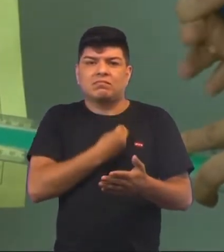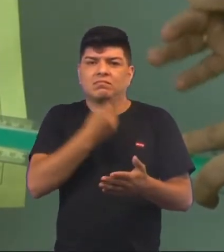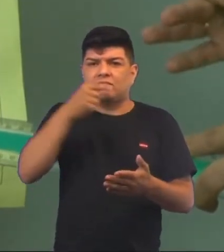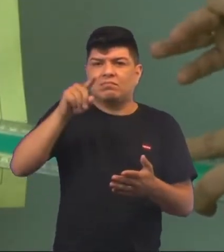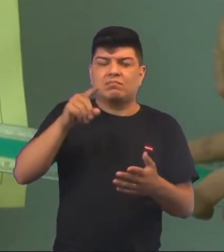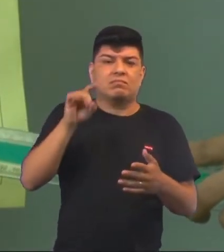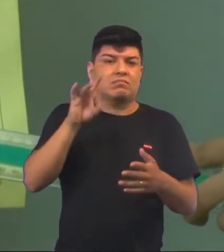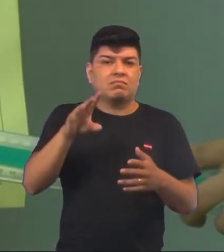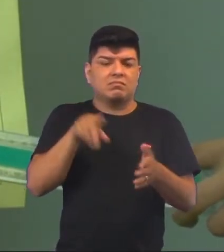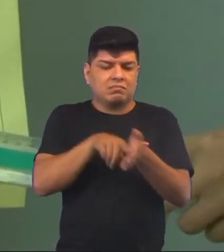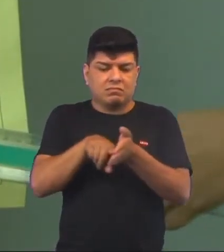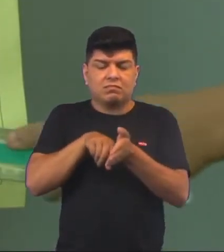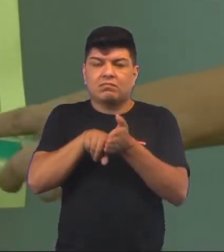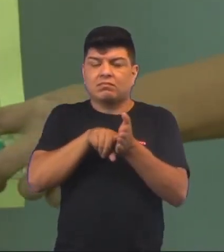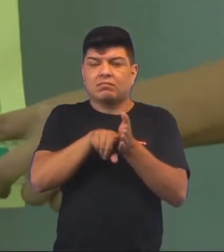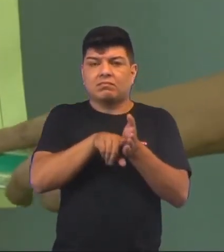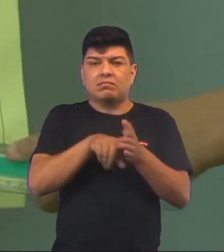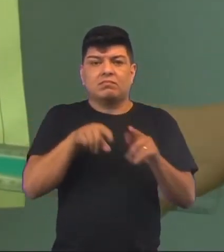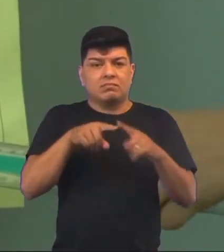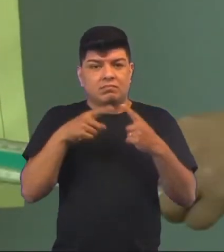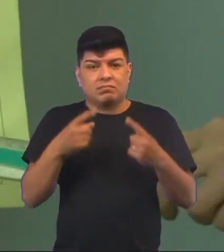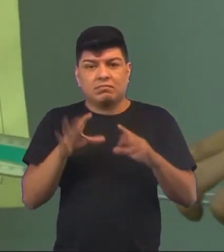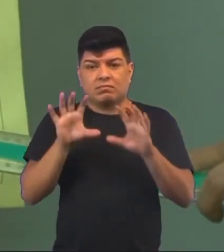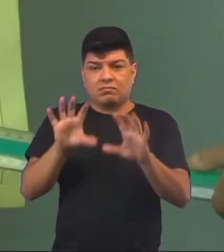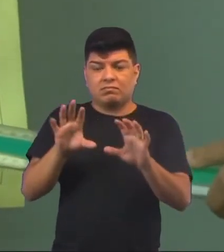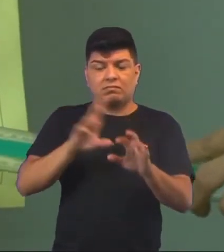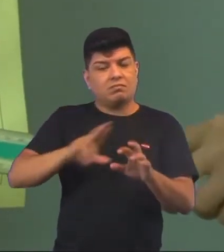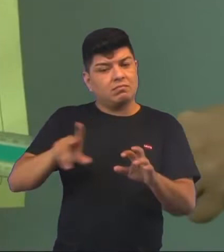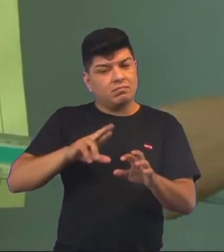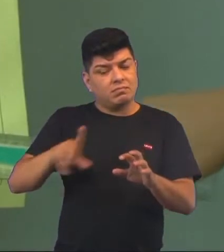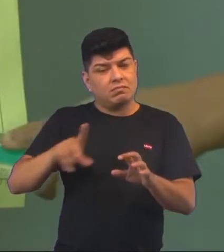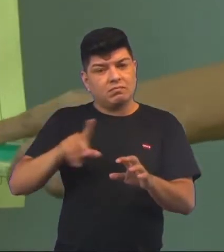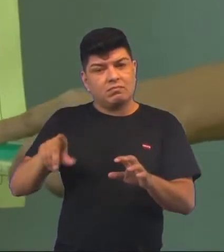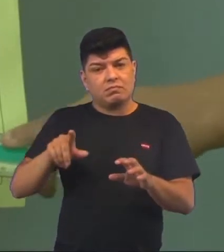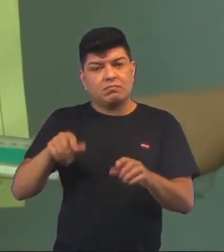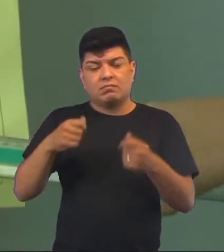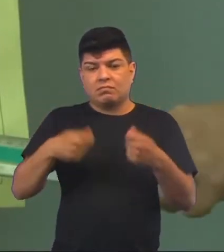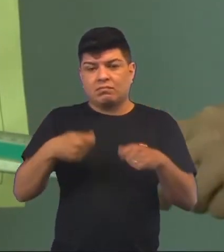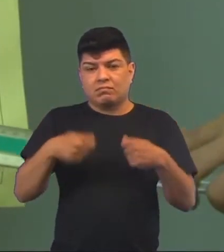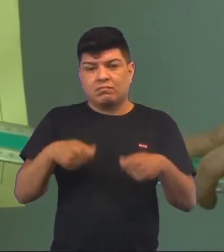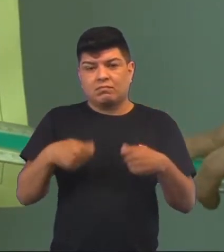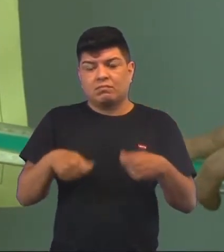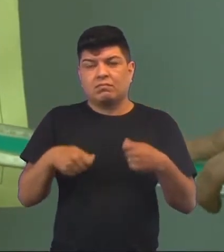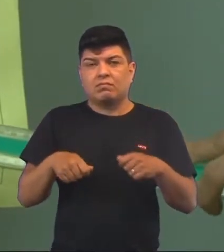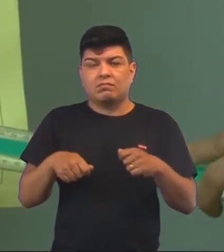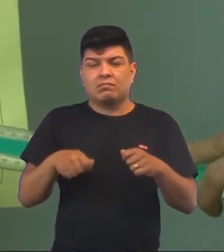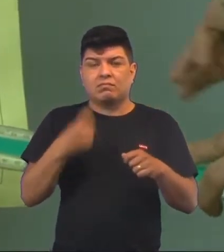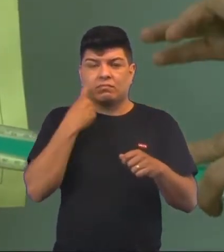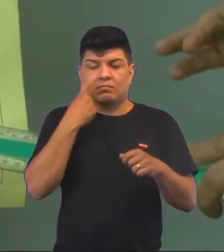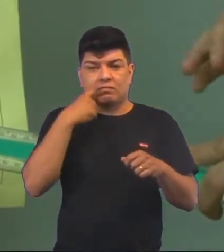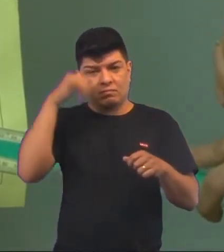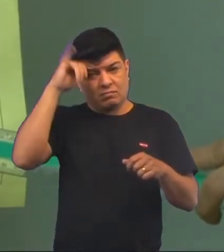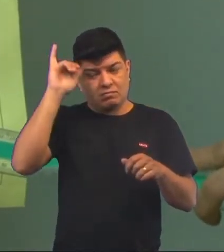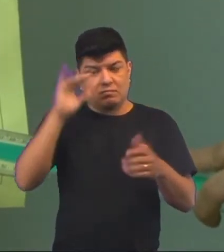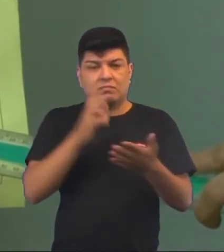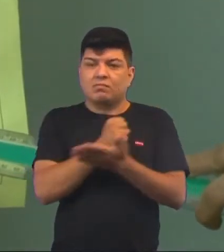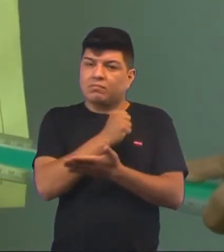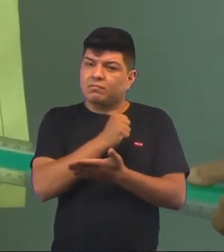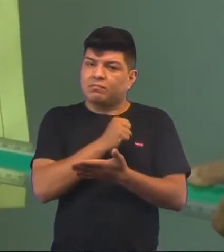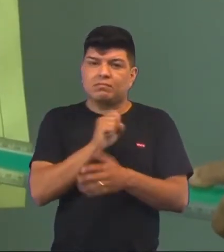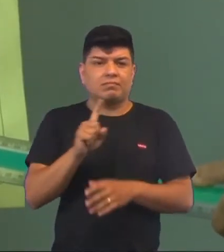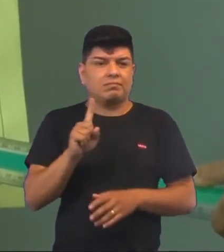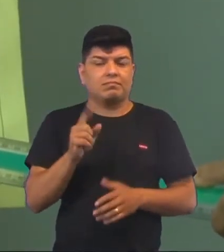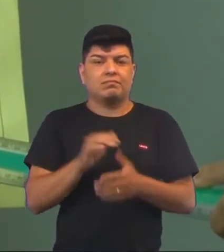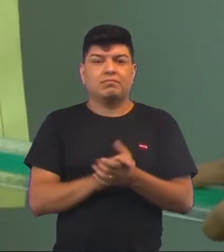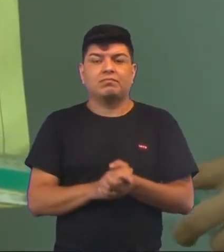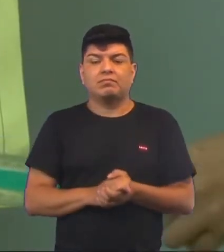para o centro, a não ser para fazer estudos, é claro. Mas isso, esse fato, ele não foi, não estava falando que o centro precisava de um peixe-boi, eles iam resgatar esse